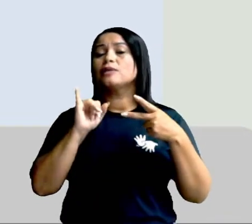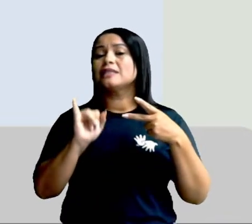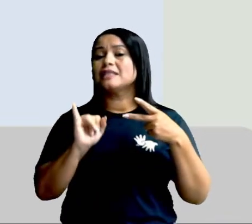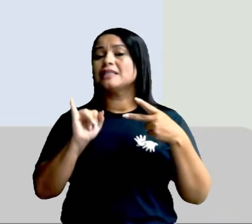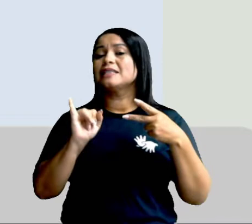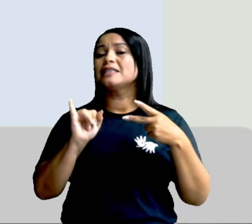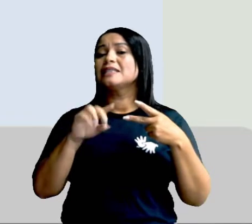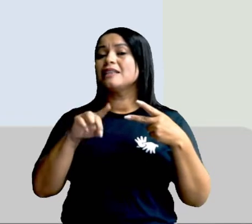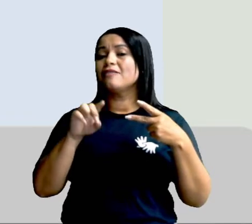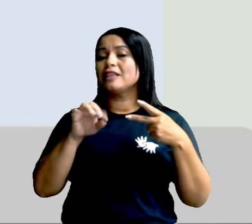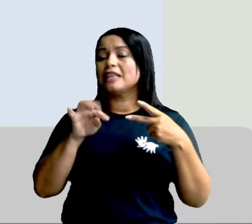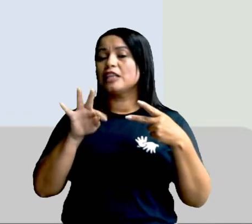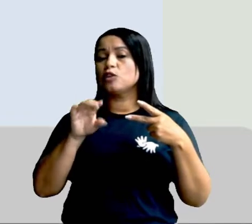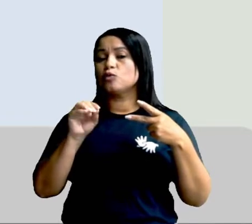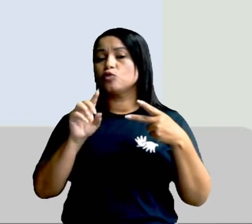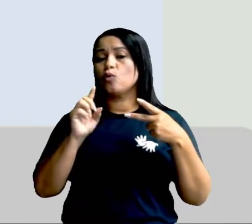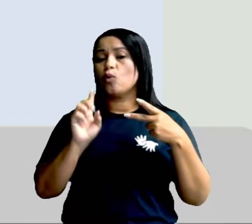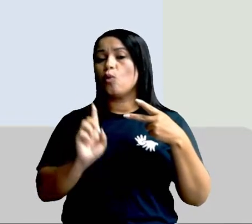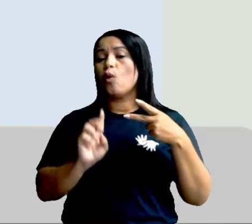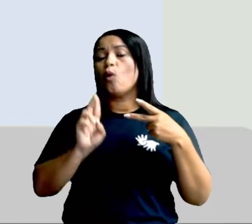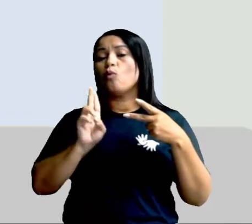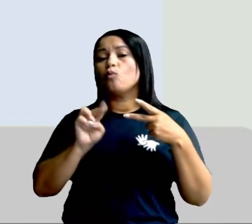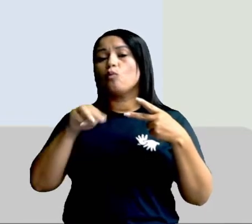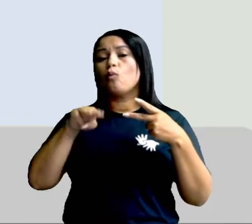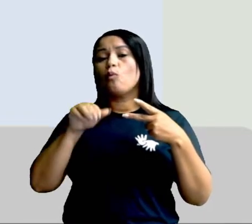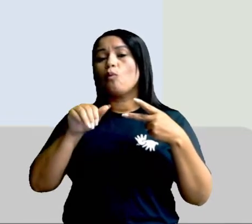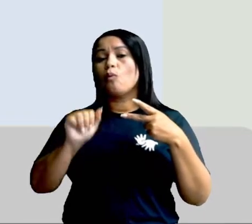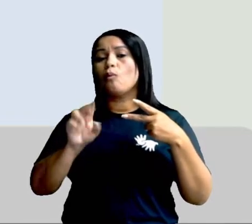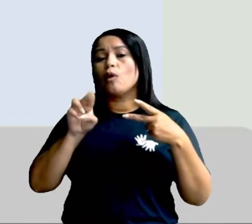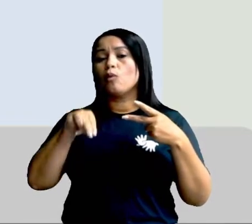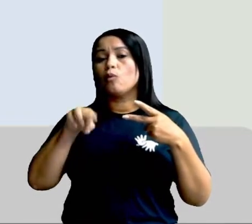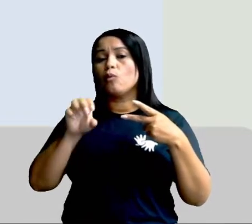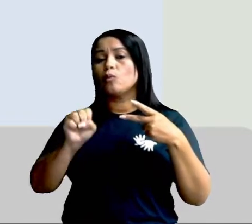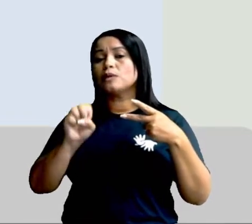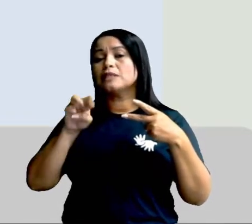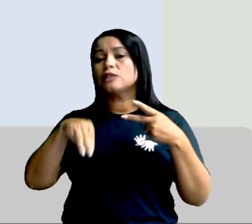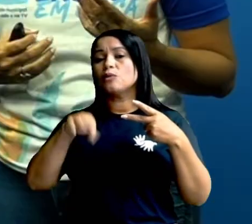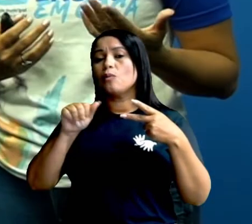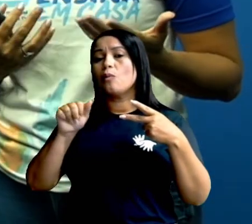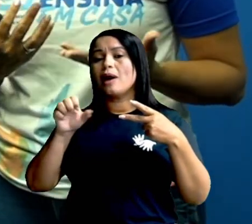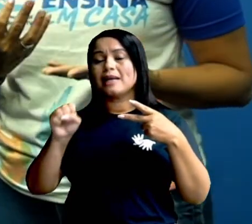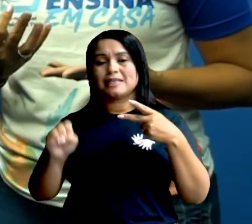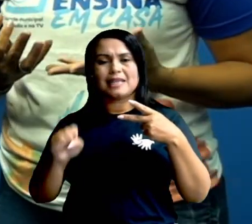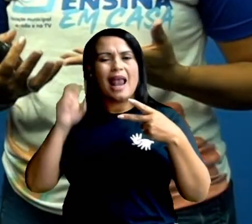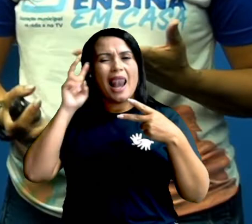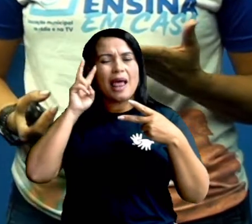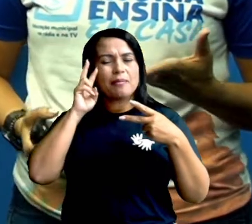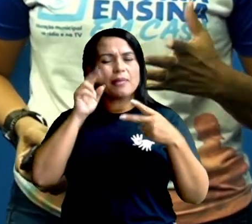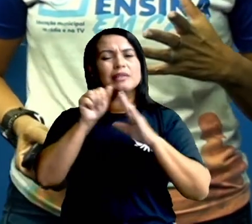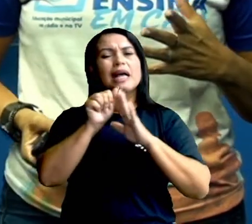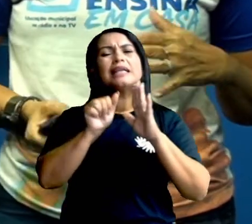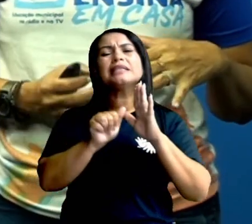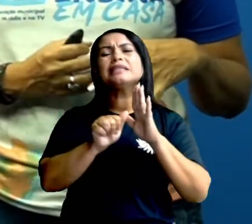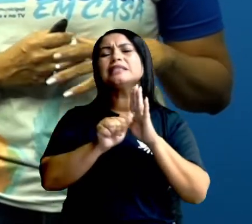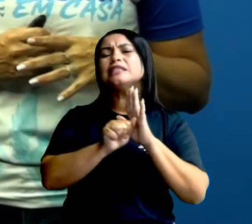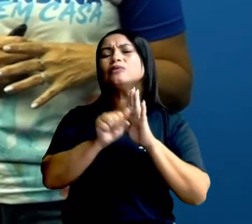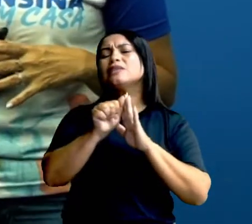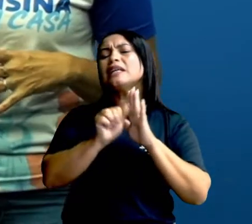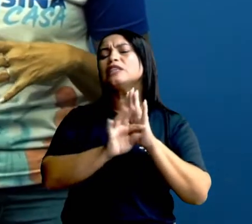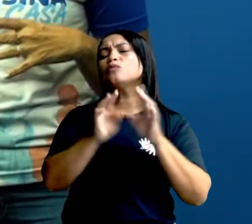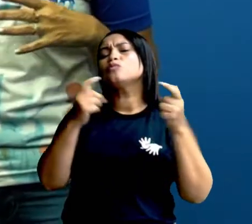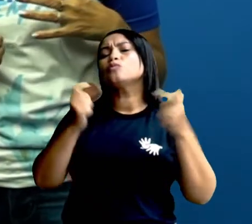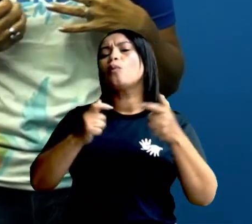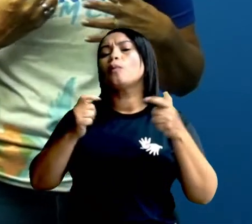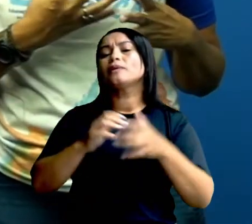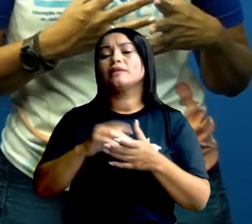os indefinidos, uma, uns e umas. Onde é que a gente usa os artigos? Então, vamos